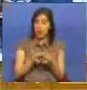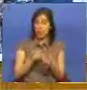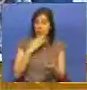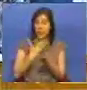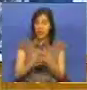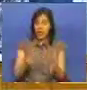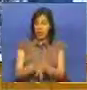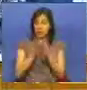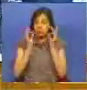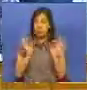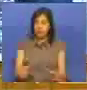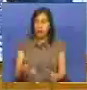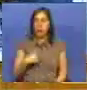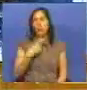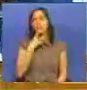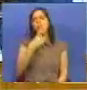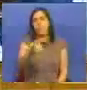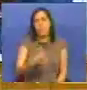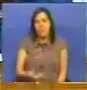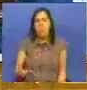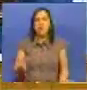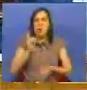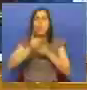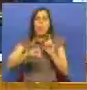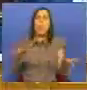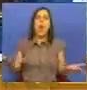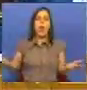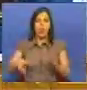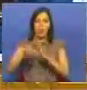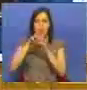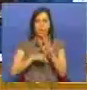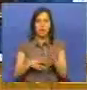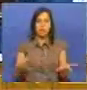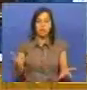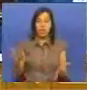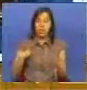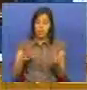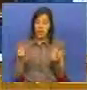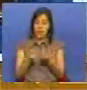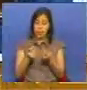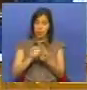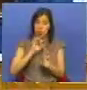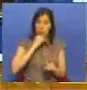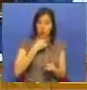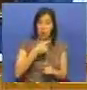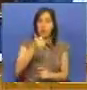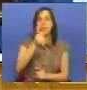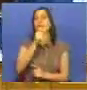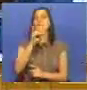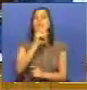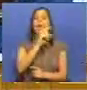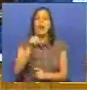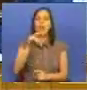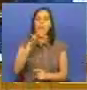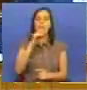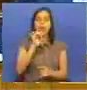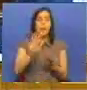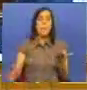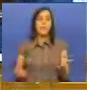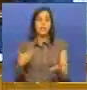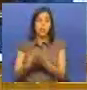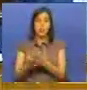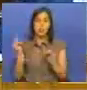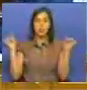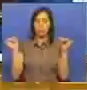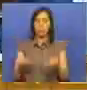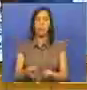regime laboral comum. Eu perguntar-lhe, mas qual regime? Querem aproximar ao Código Bagão Félix? Mas as propostas que aqui